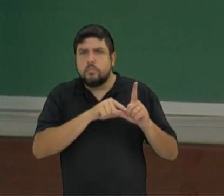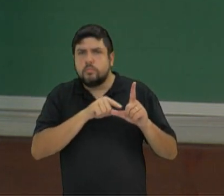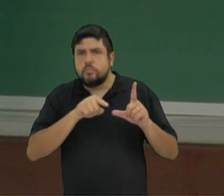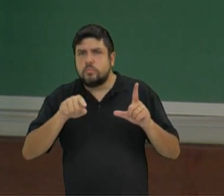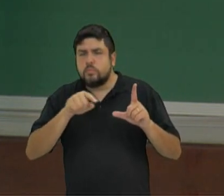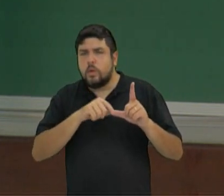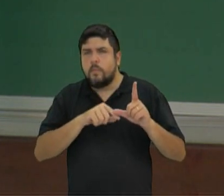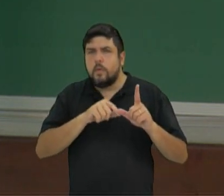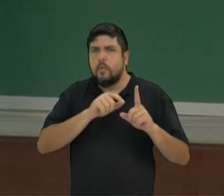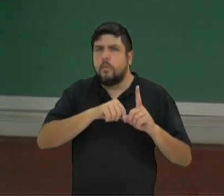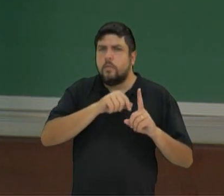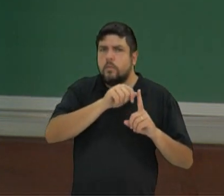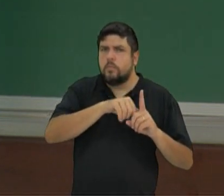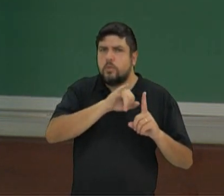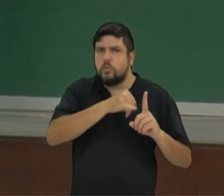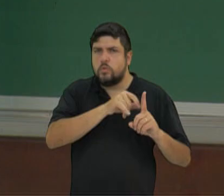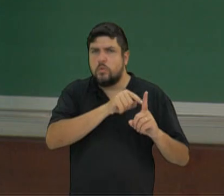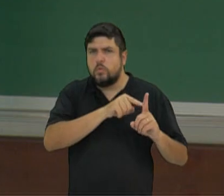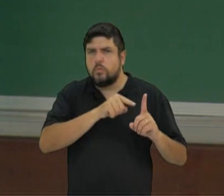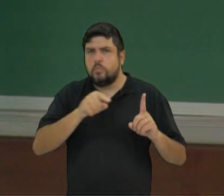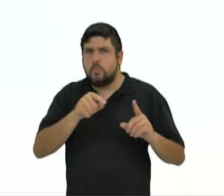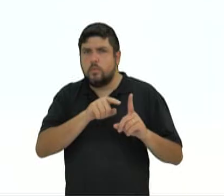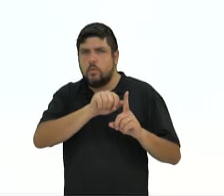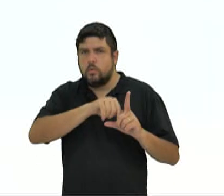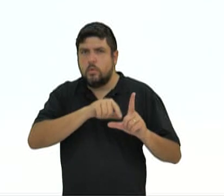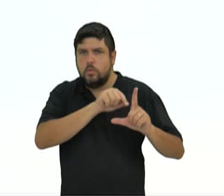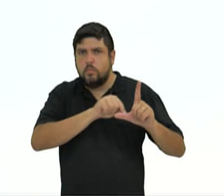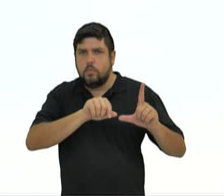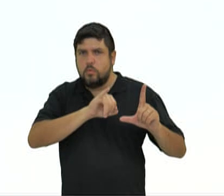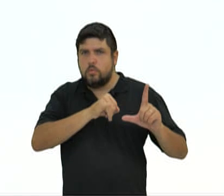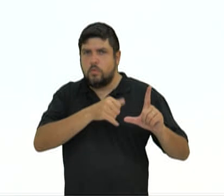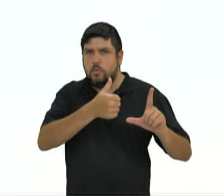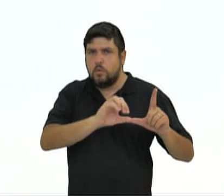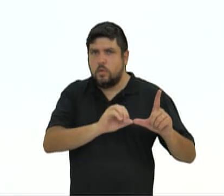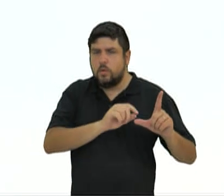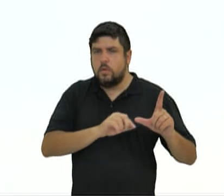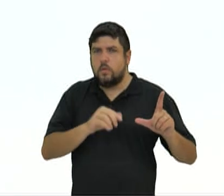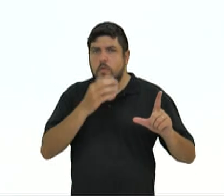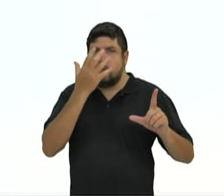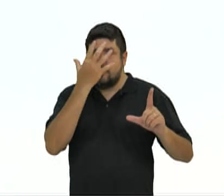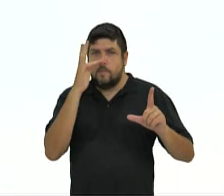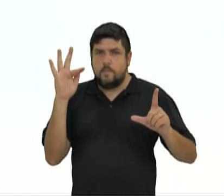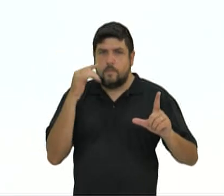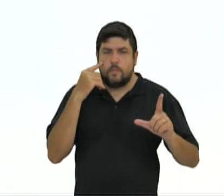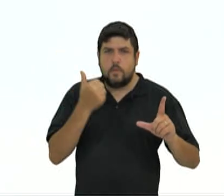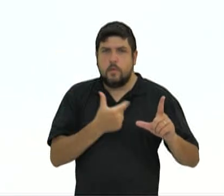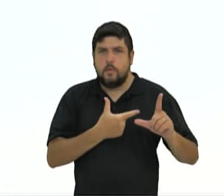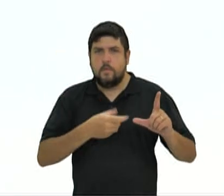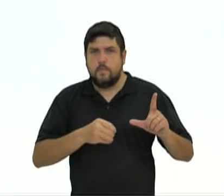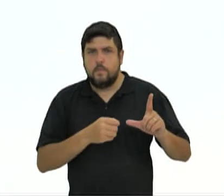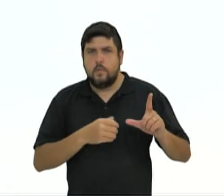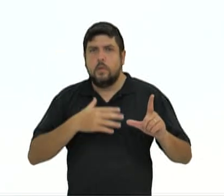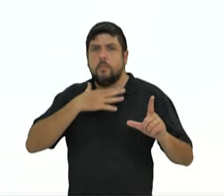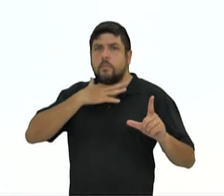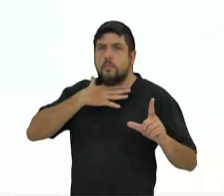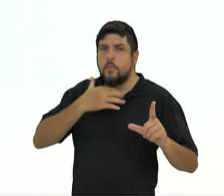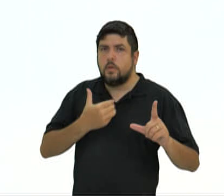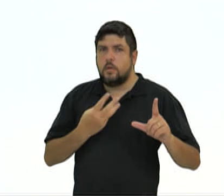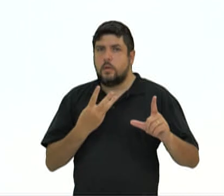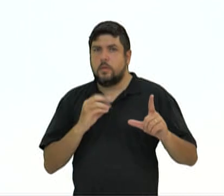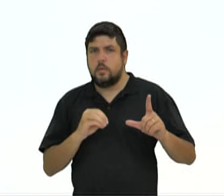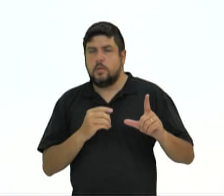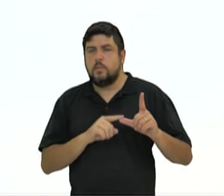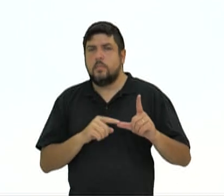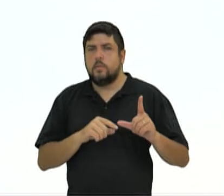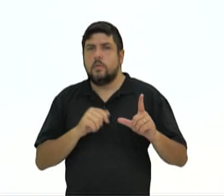foram vendidas até abril. Então, janeiro foram 10, fevereiro 20, em março foram 30, em abril